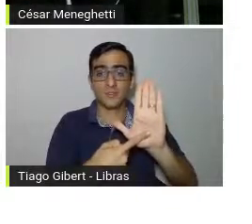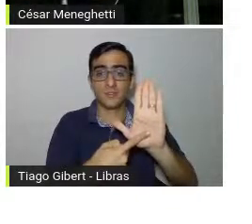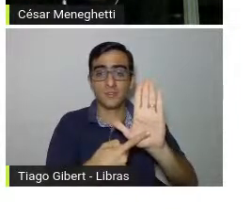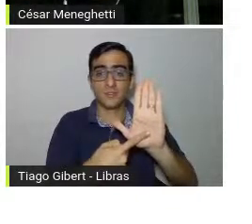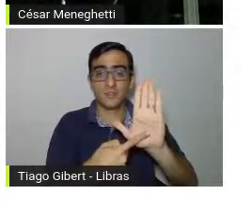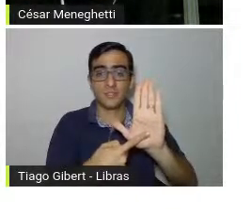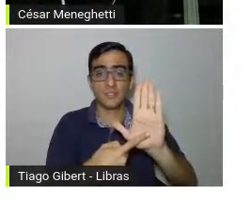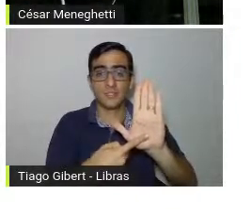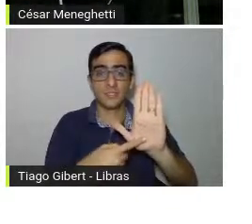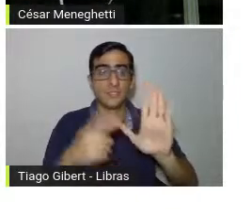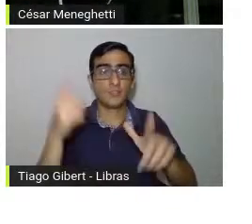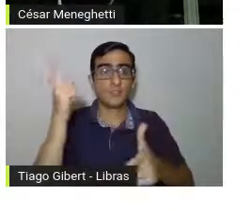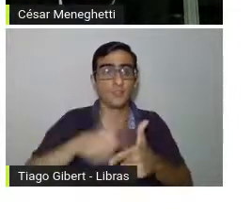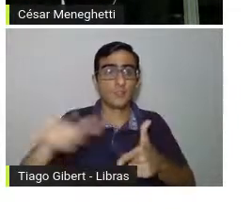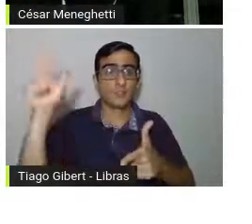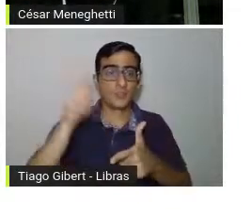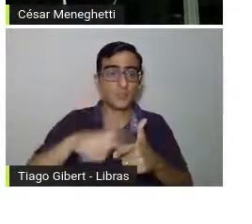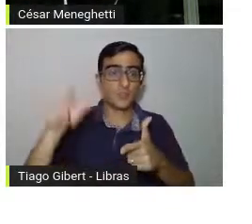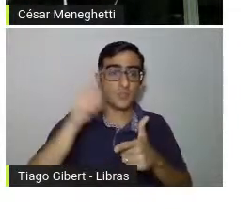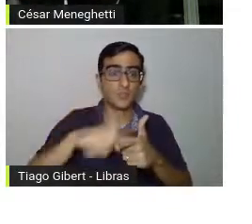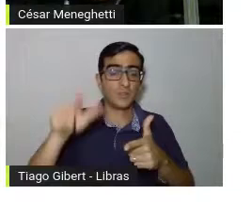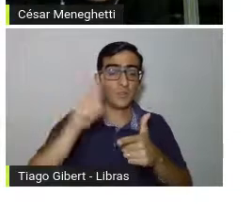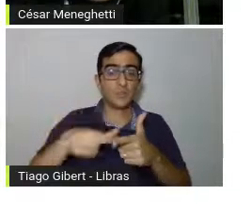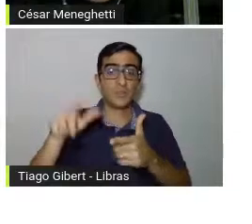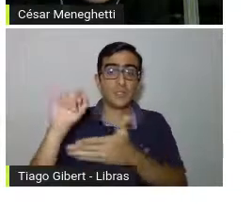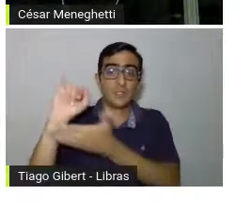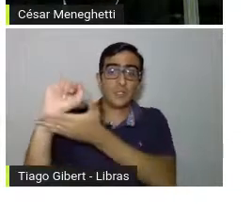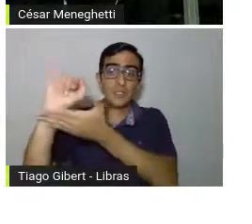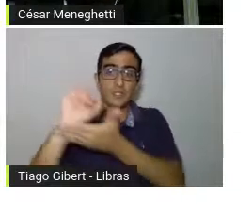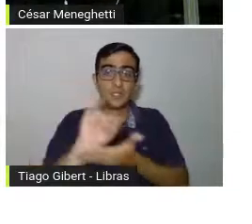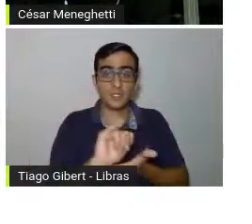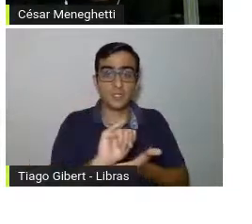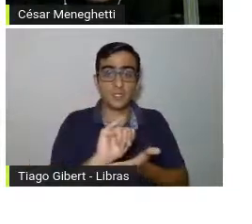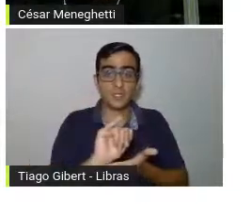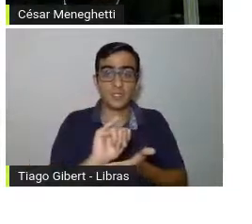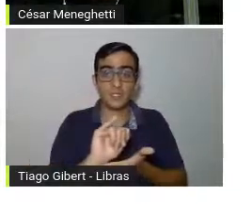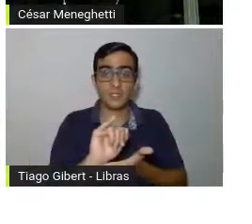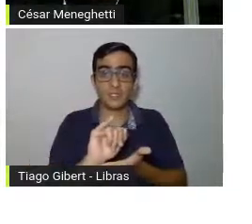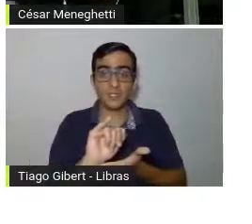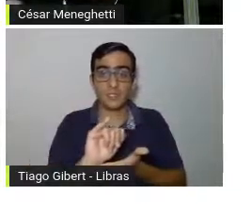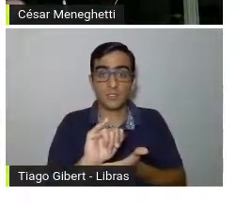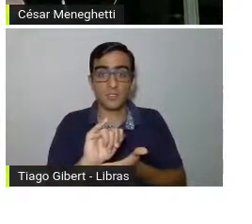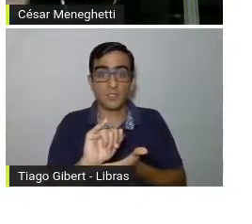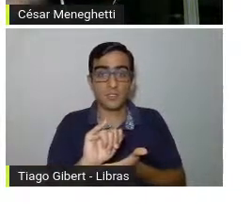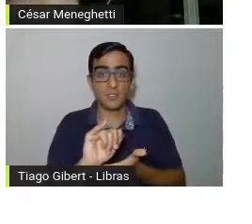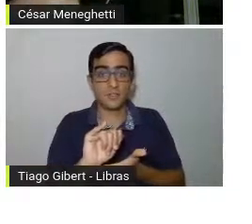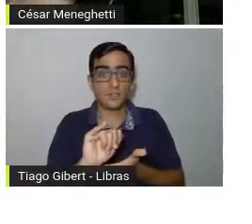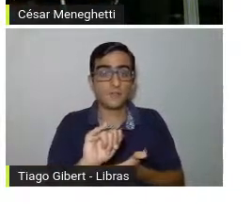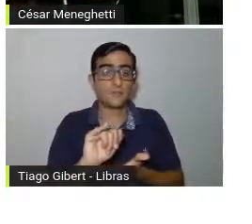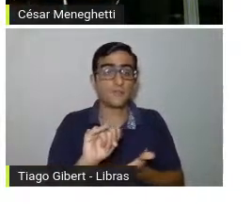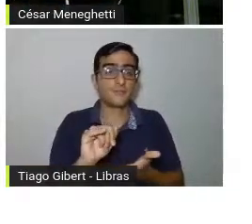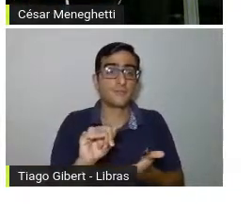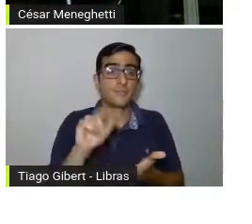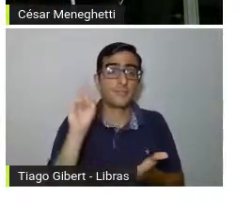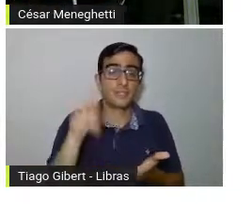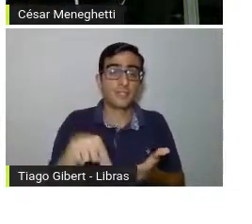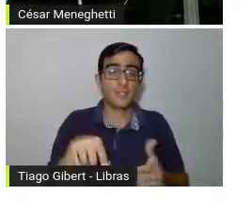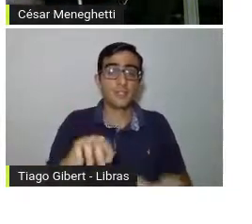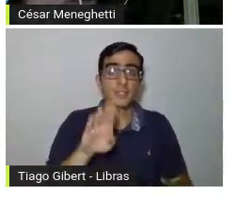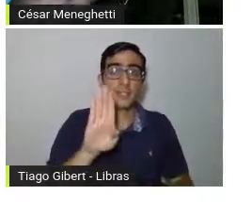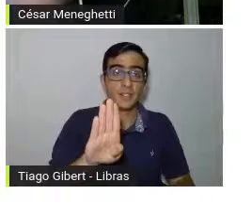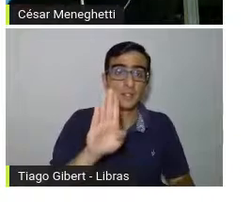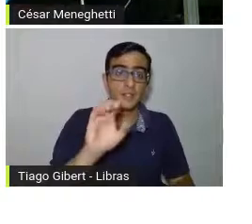da problemática de imigração ilegal, de refugiados e tudo. Então, chama